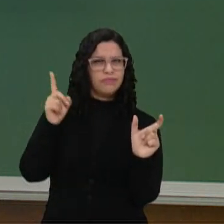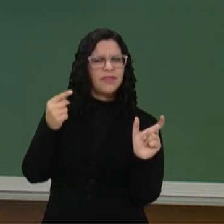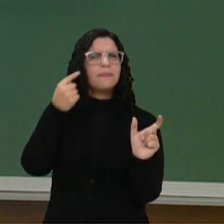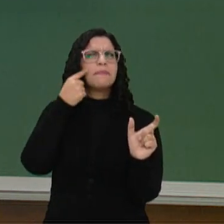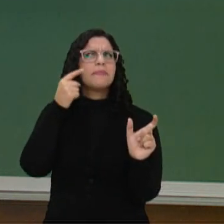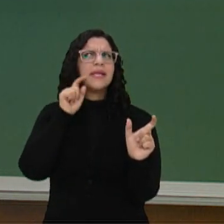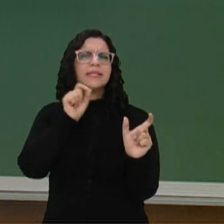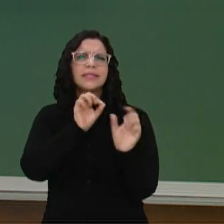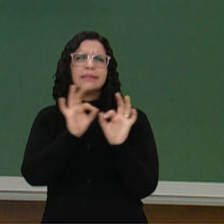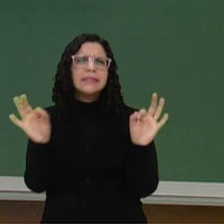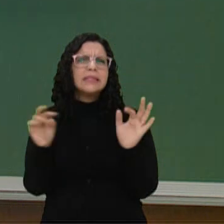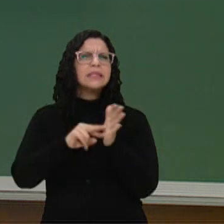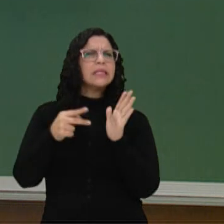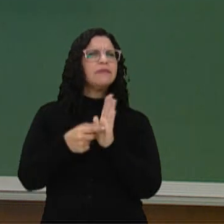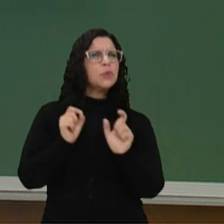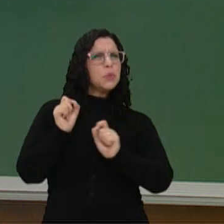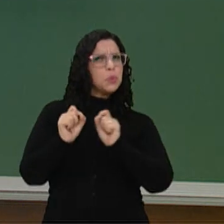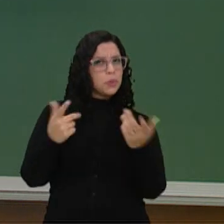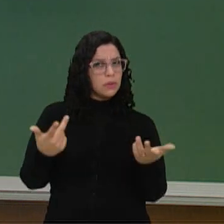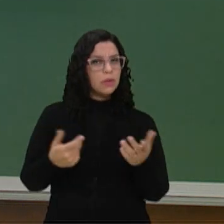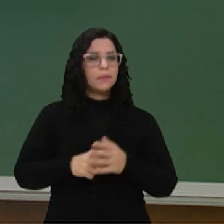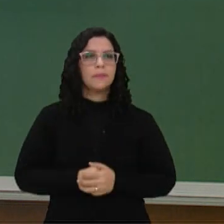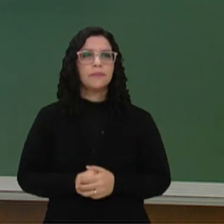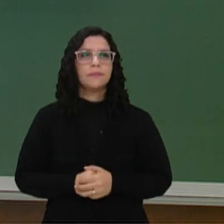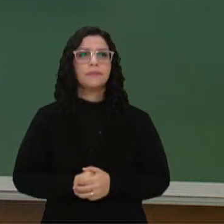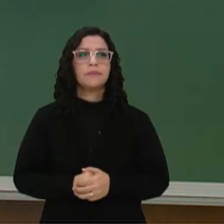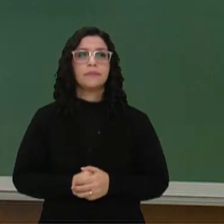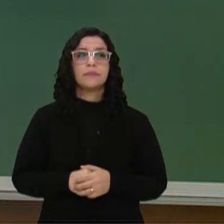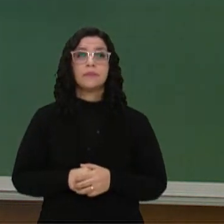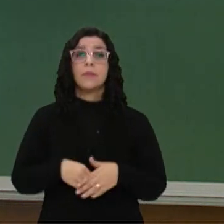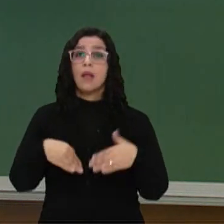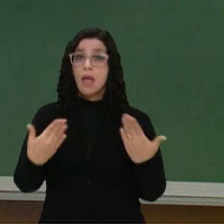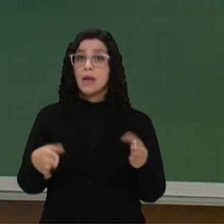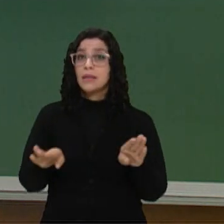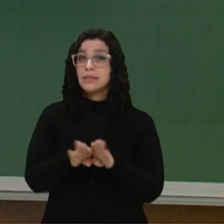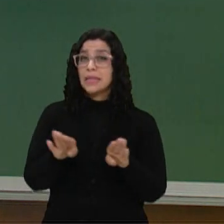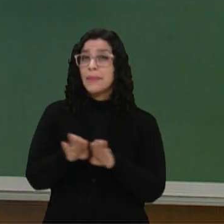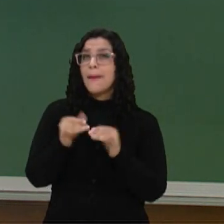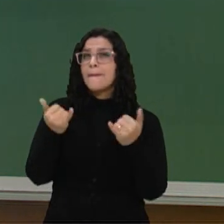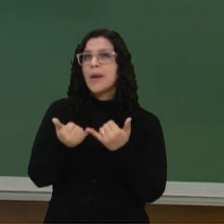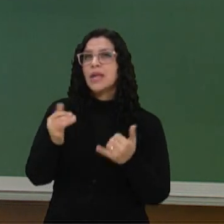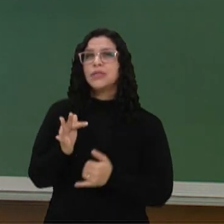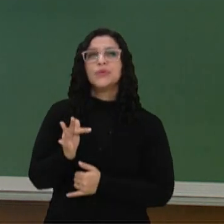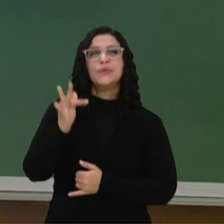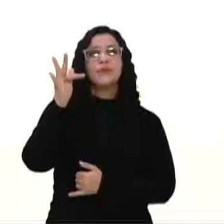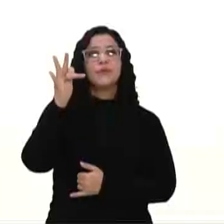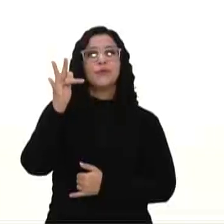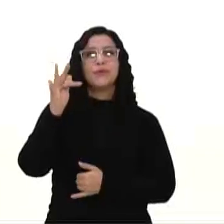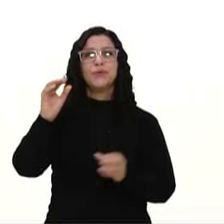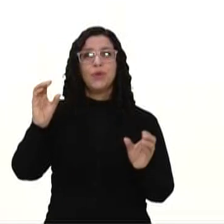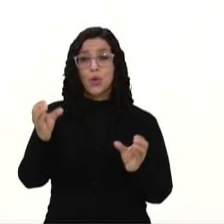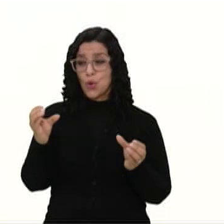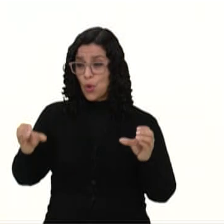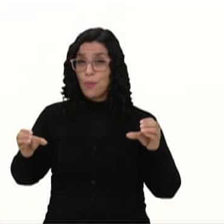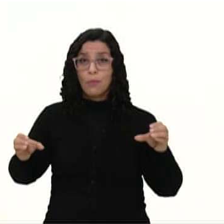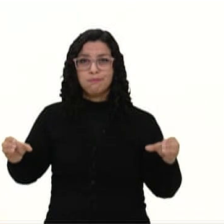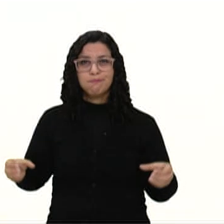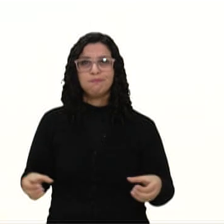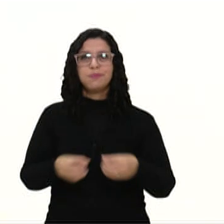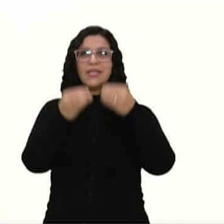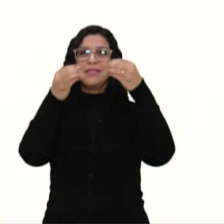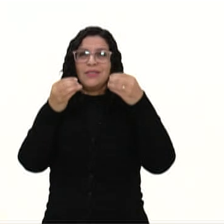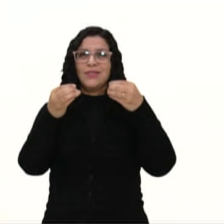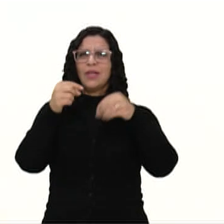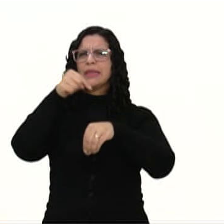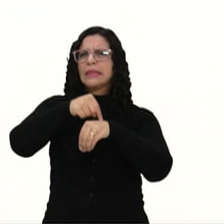palavra destacada e no sentido, no significado dela. Elas permitirão ao futuro brindar-te com